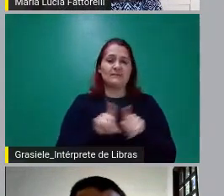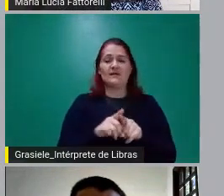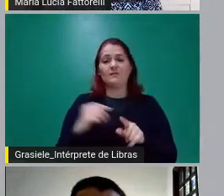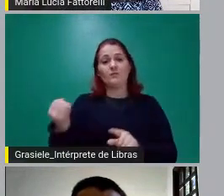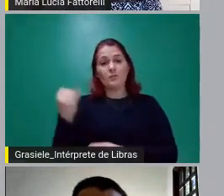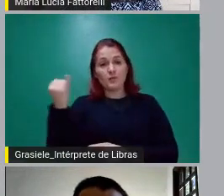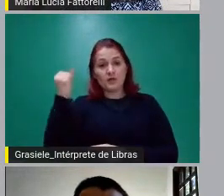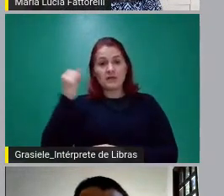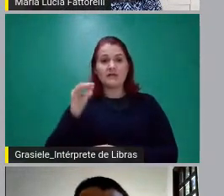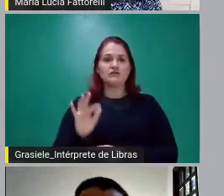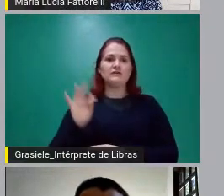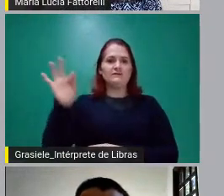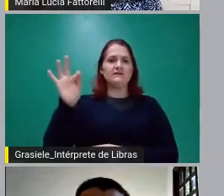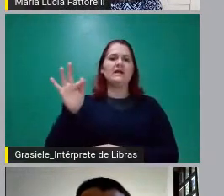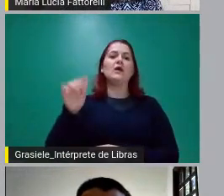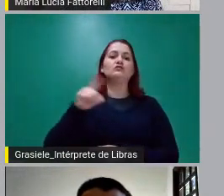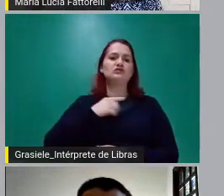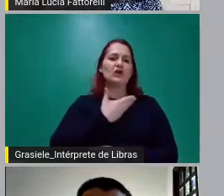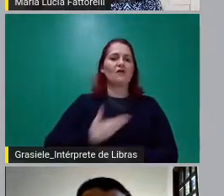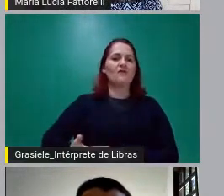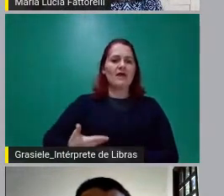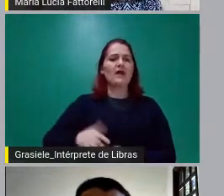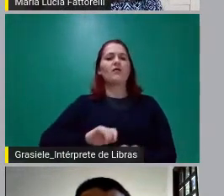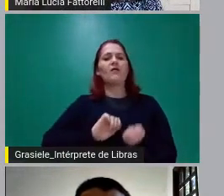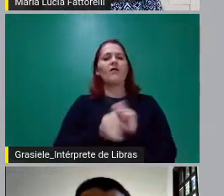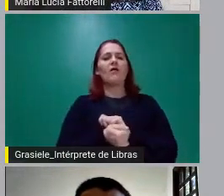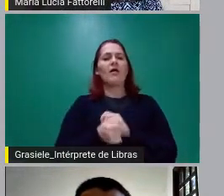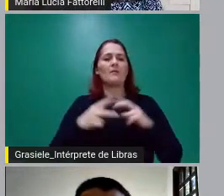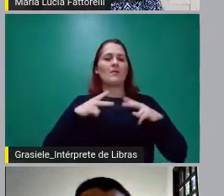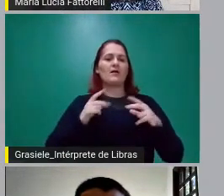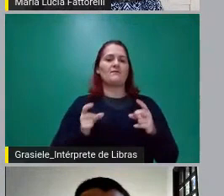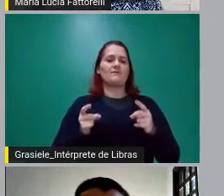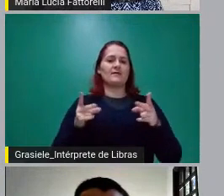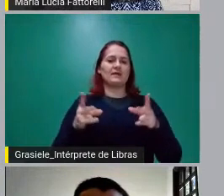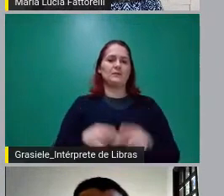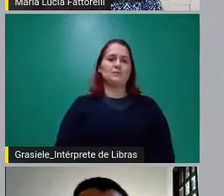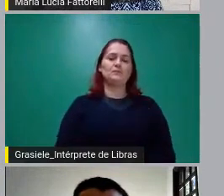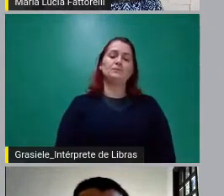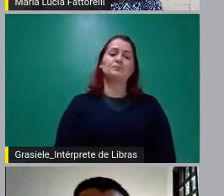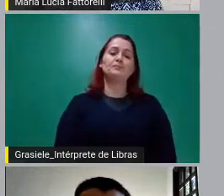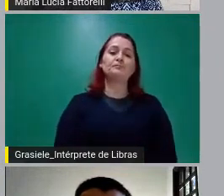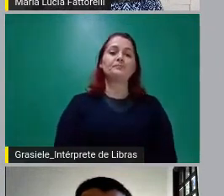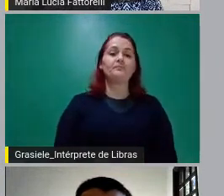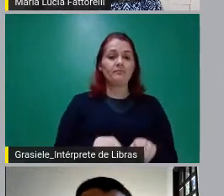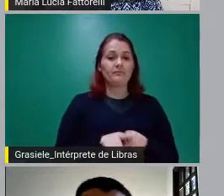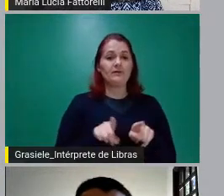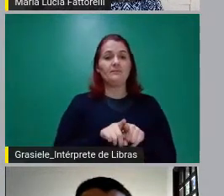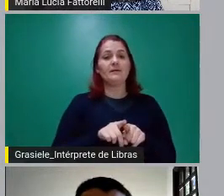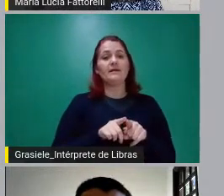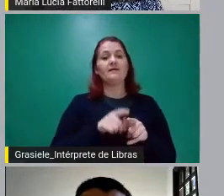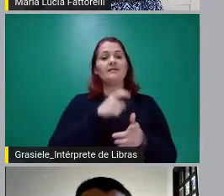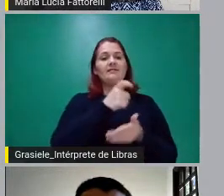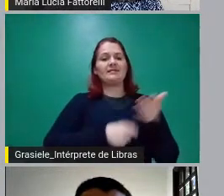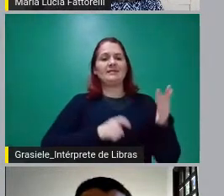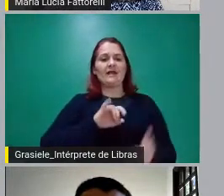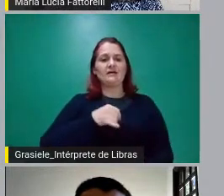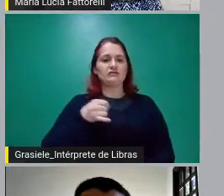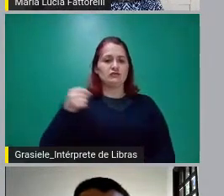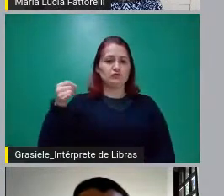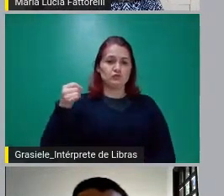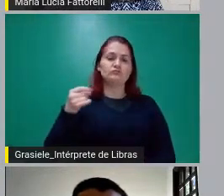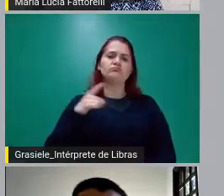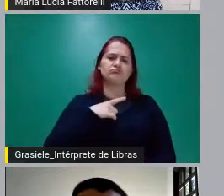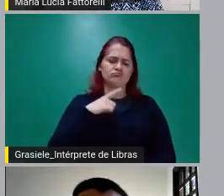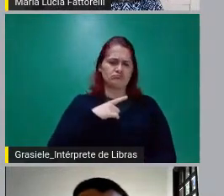Responsabilidade do BC nisso, emitindo títulos da dívida externa a todo vapor, a taxa de juros bastante maiores que as incidentes sobre os